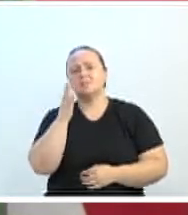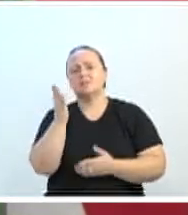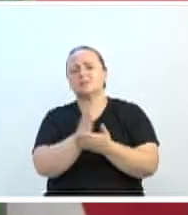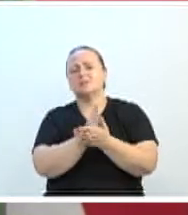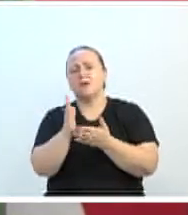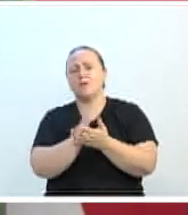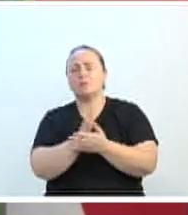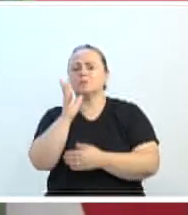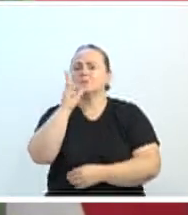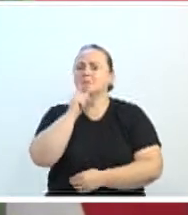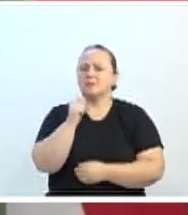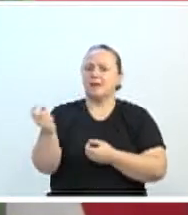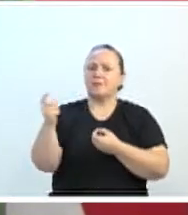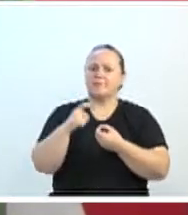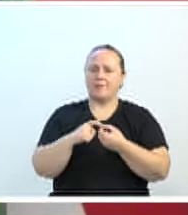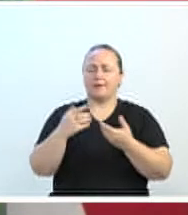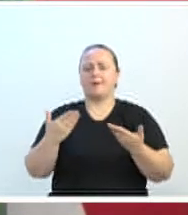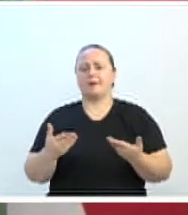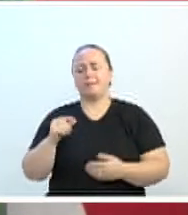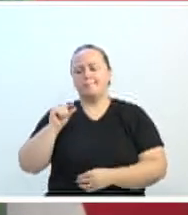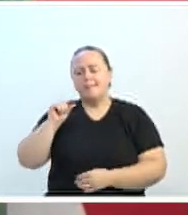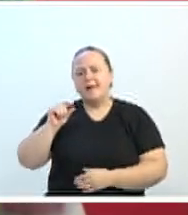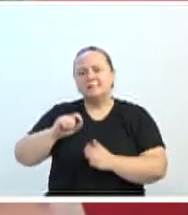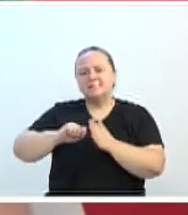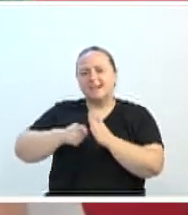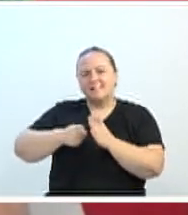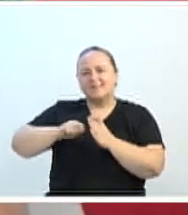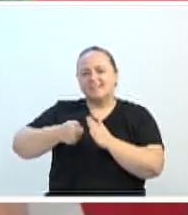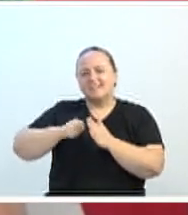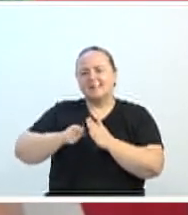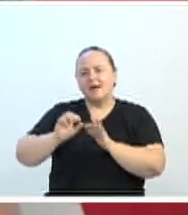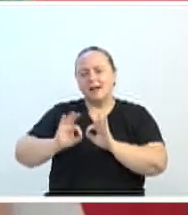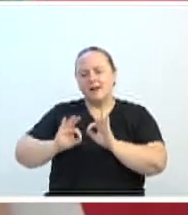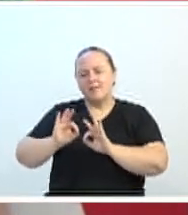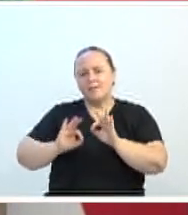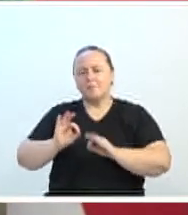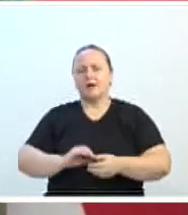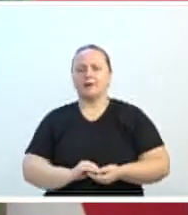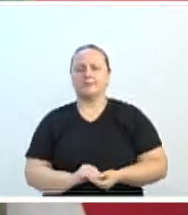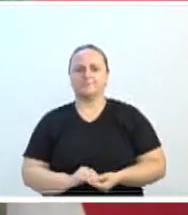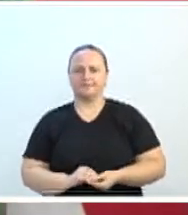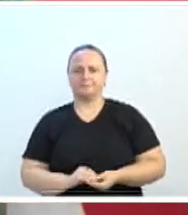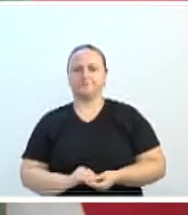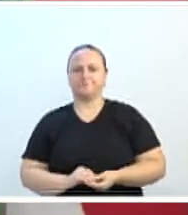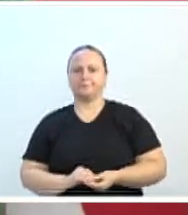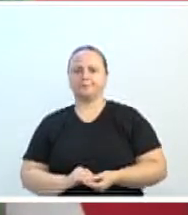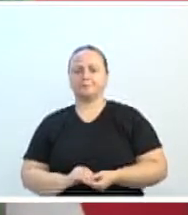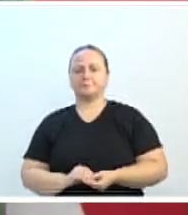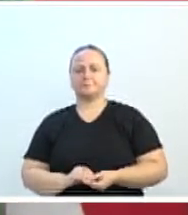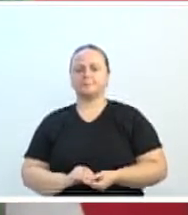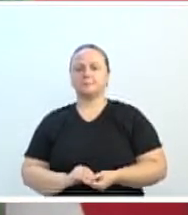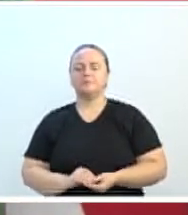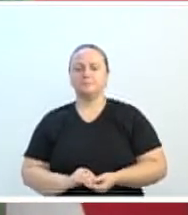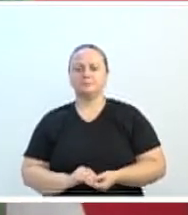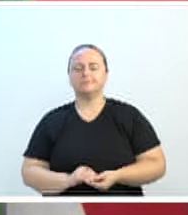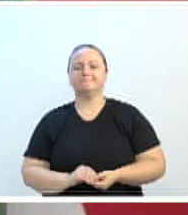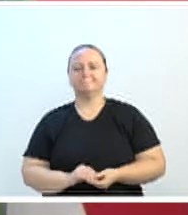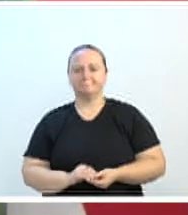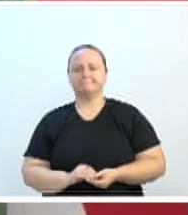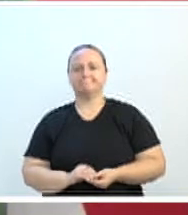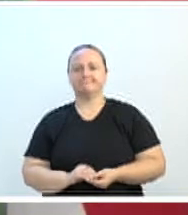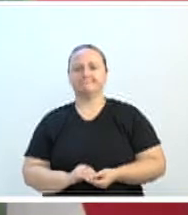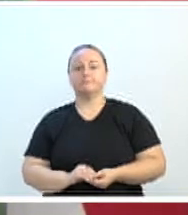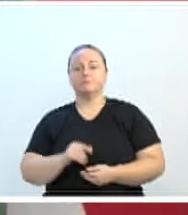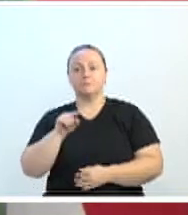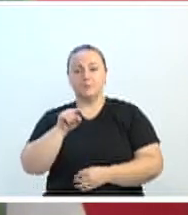gera situações que acabam, infelizmente, inviabilizando a prestação de serviço, ou no caso dessas 3 CIs,